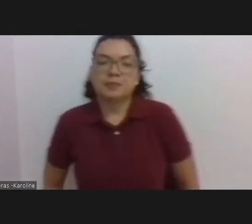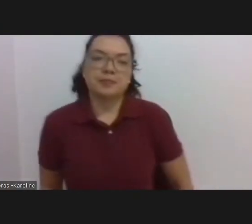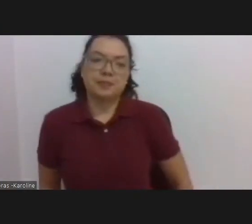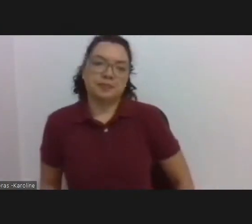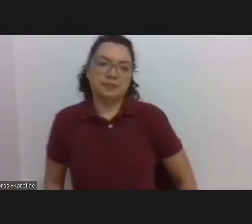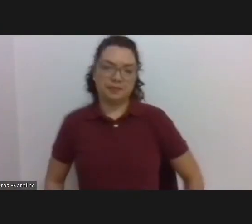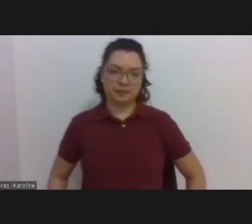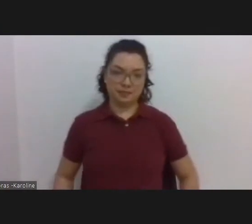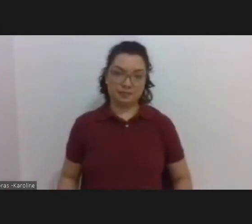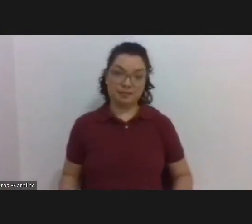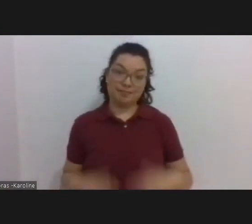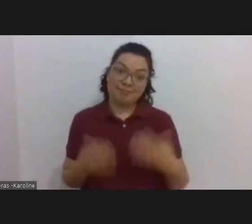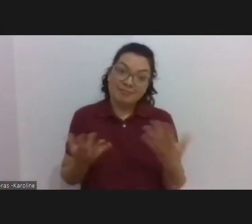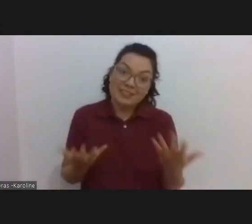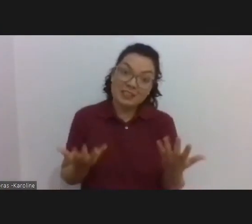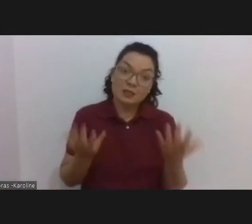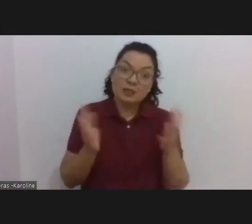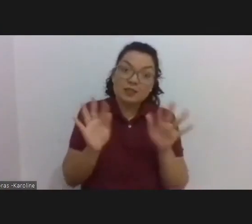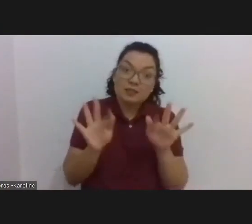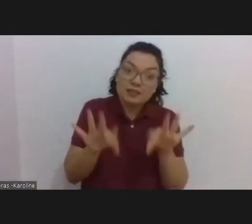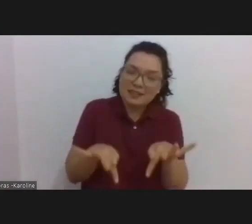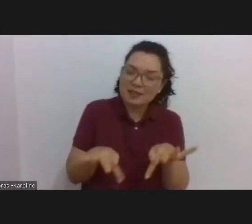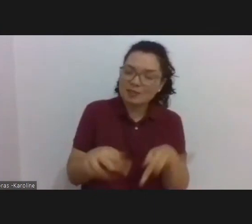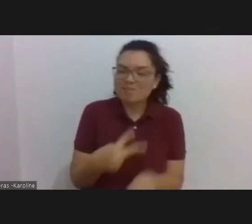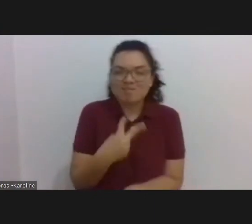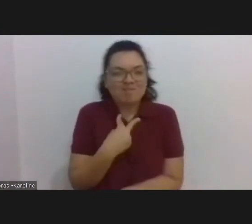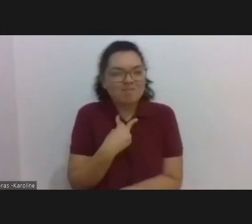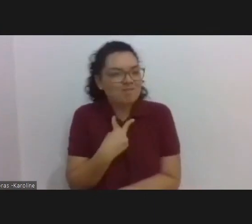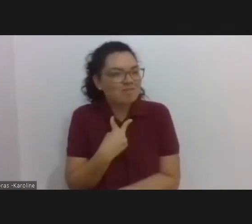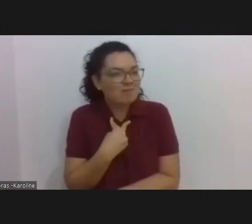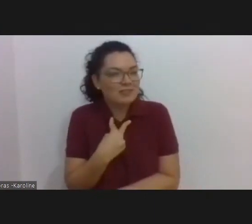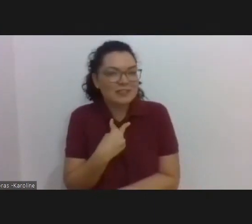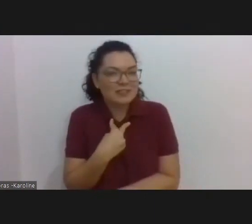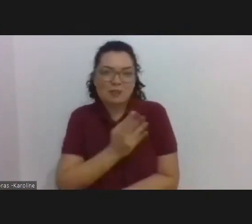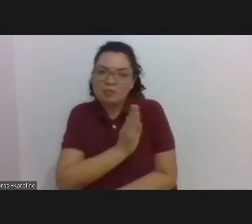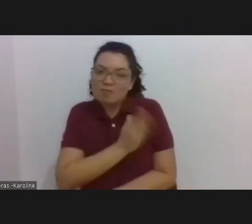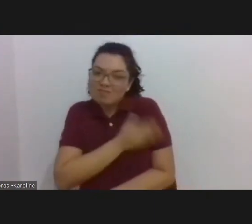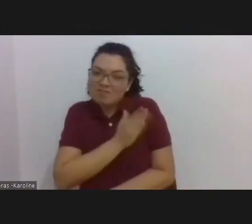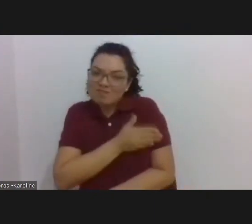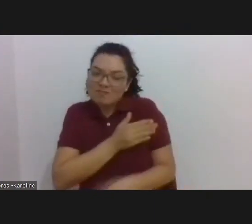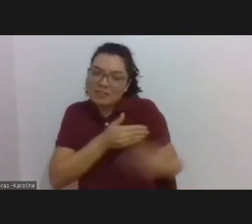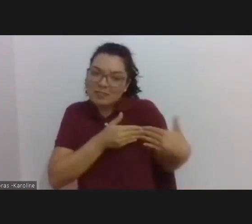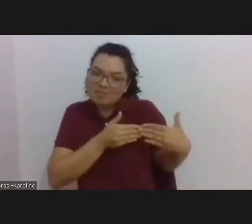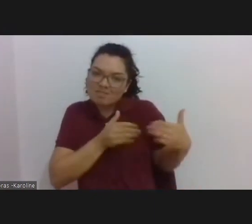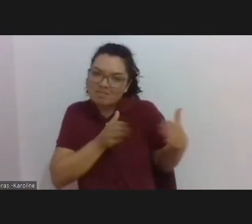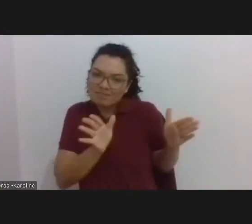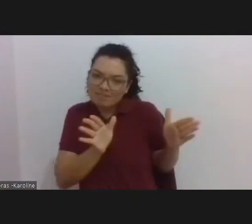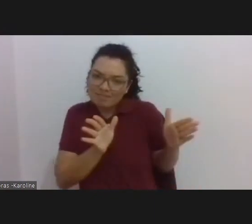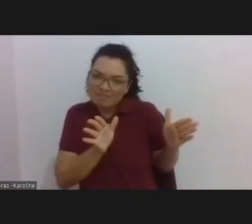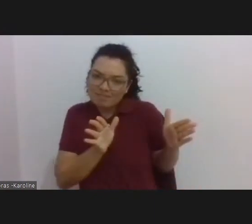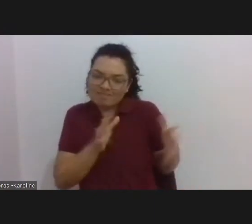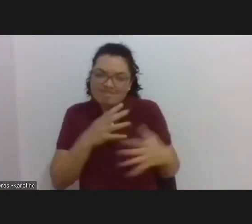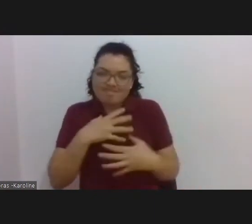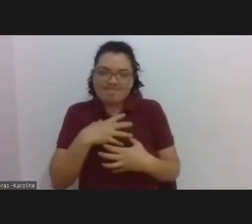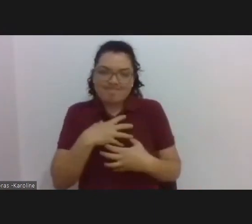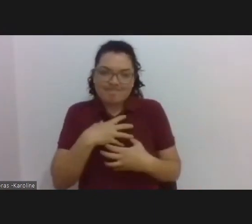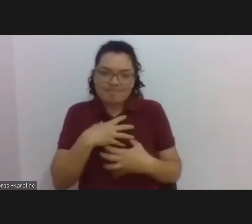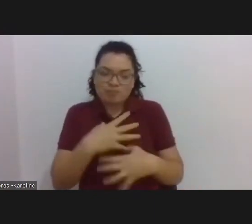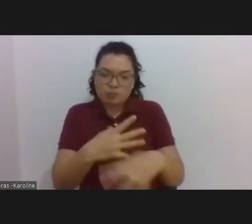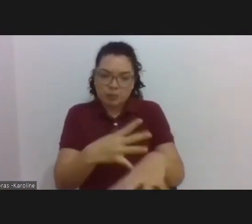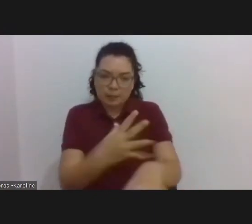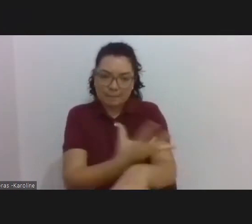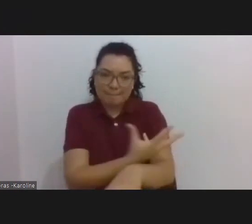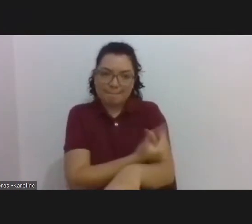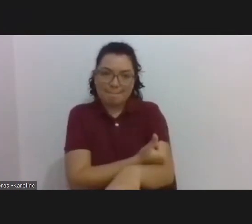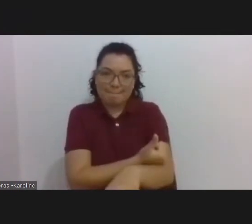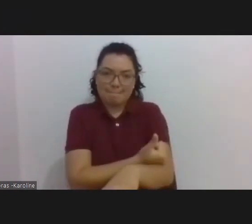Para finalizar, não poderia deixar de abrir meu coração e dedicar minha ausência